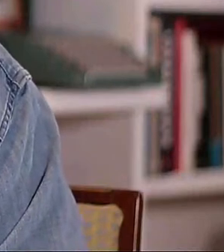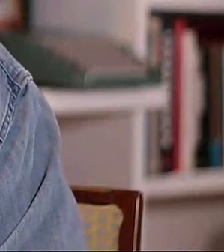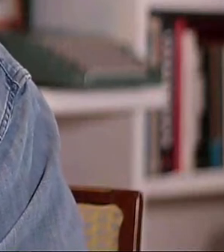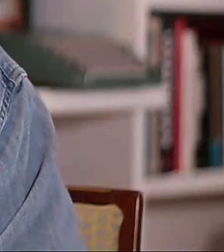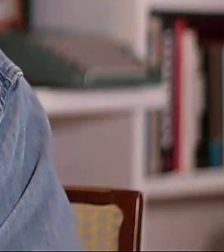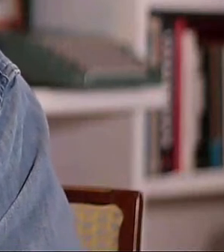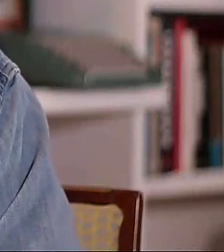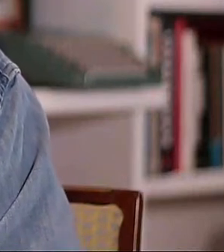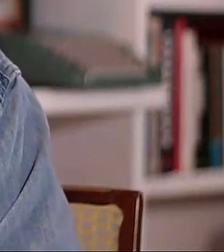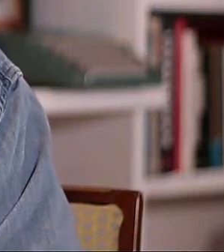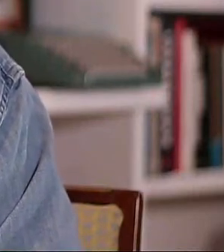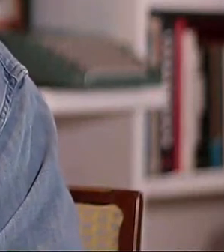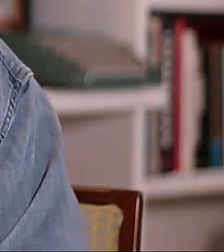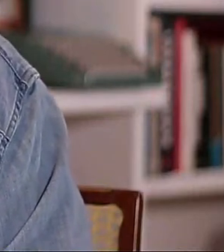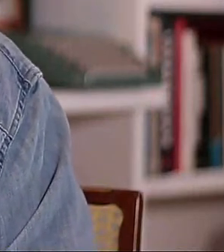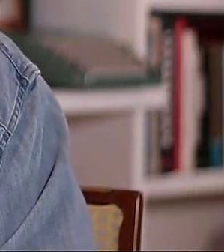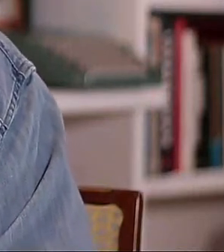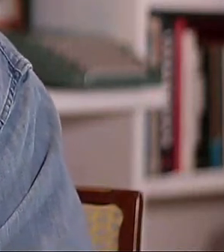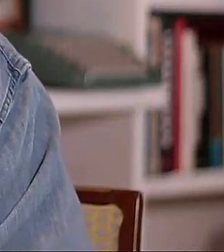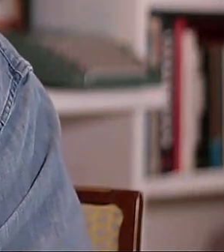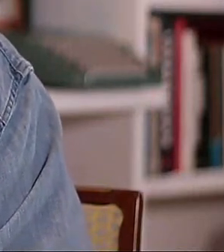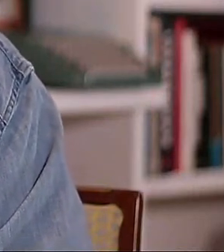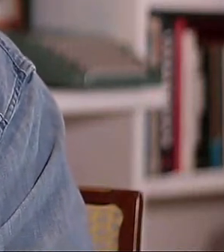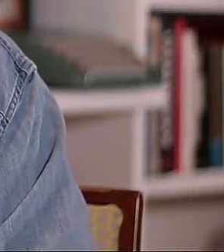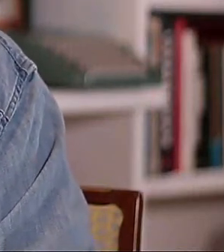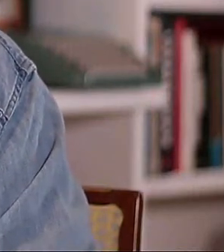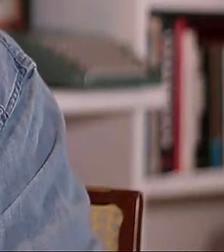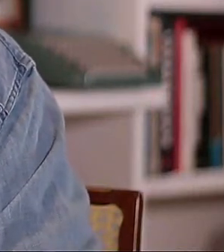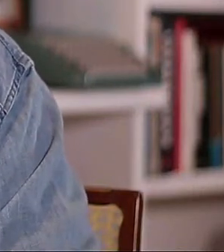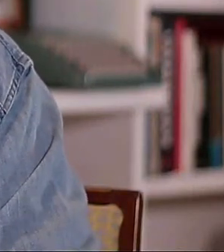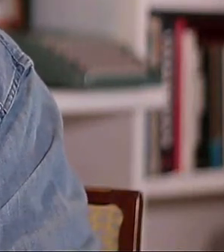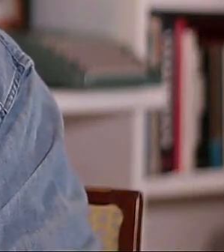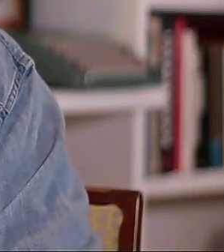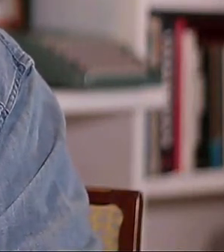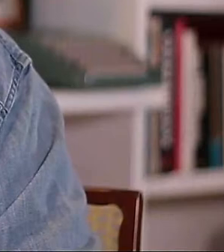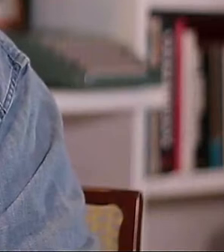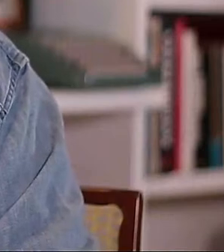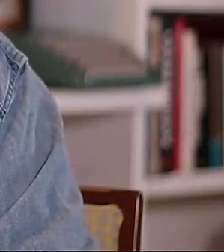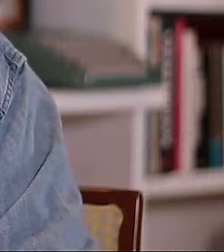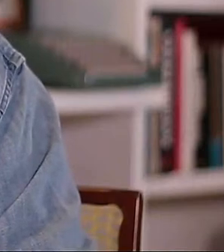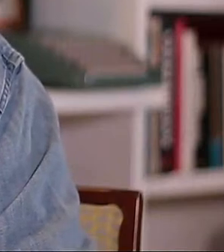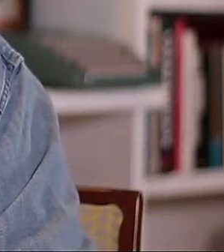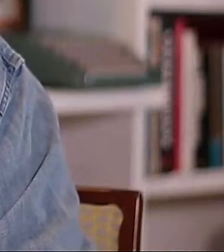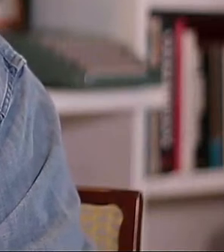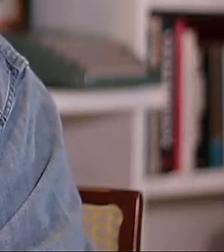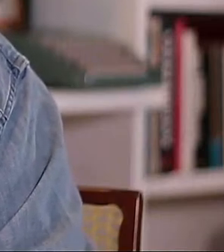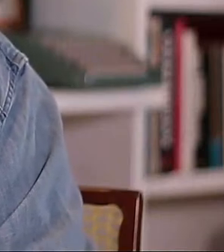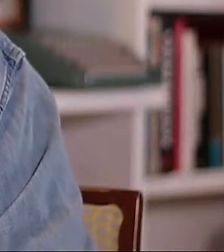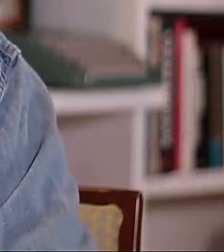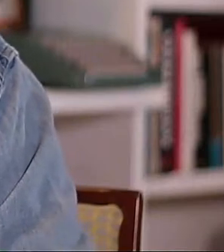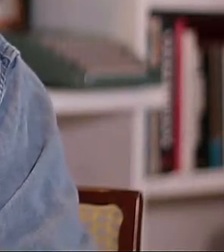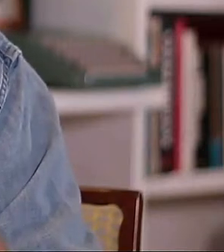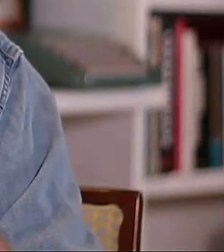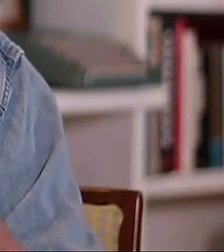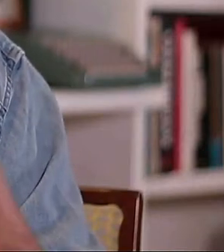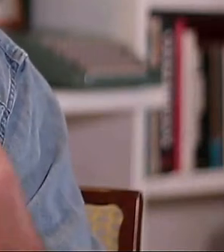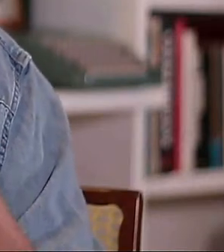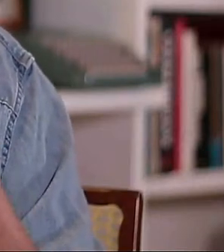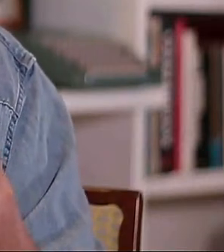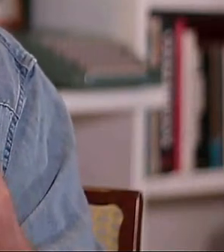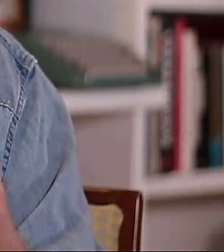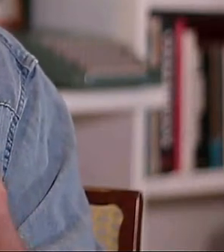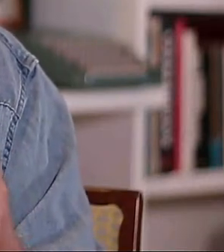nos lançou, esse mundo virtual, que para o Sempre um Papo e para nossa atividade nem tão complicado assim foi.